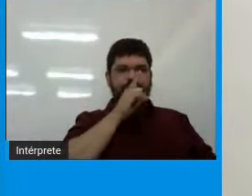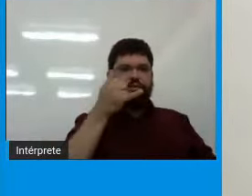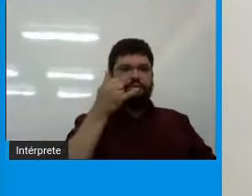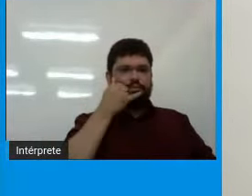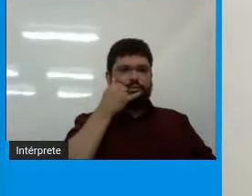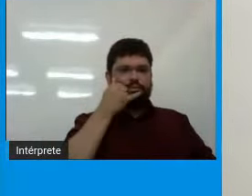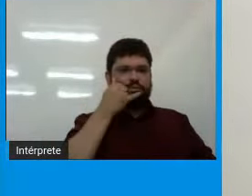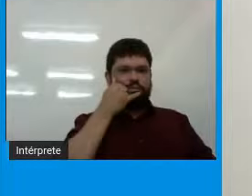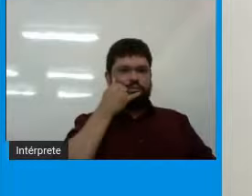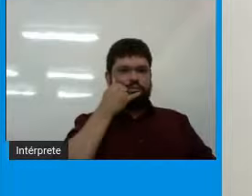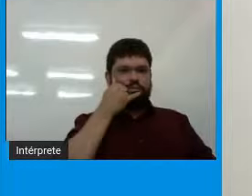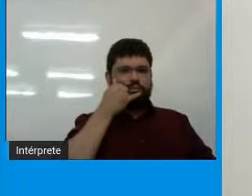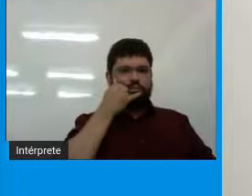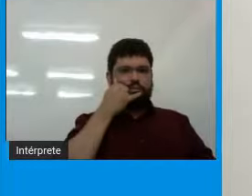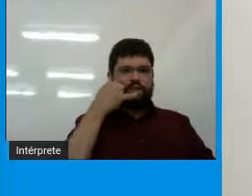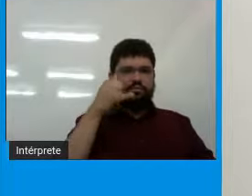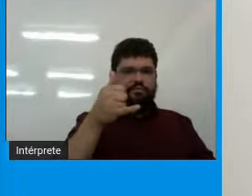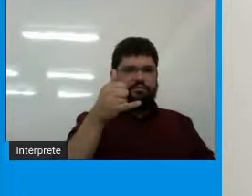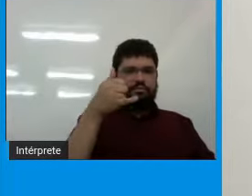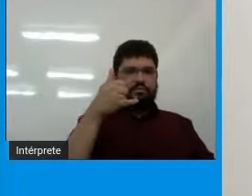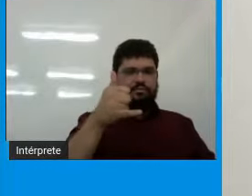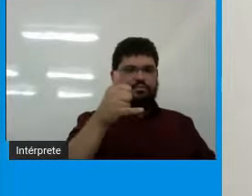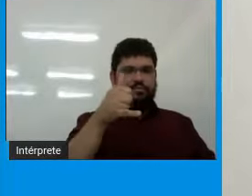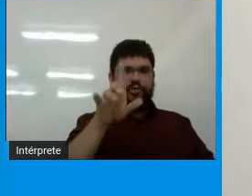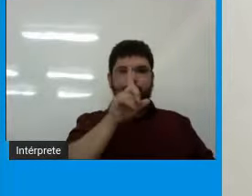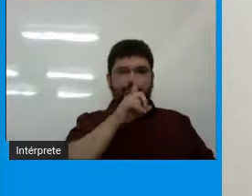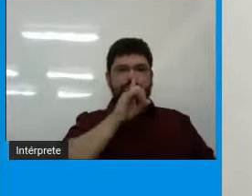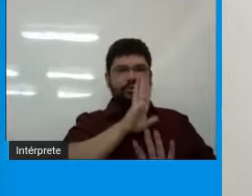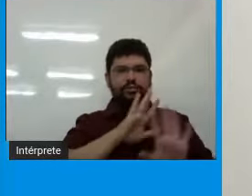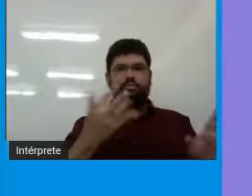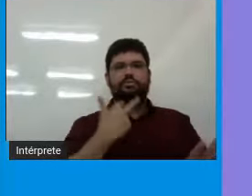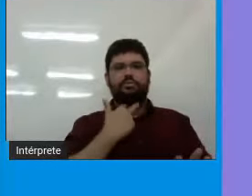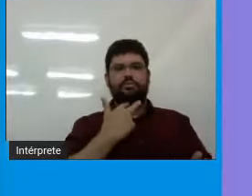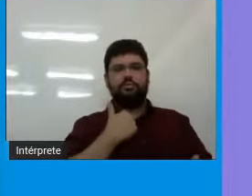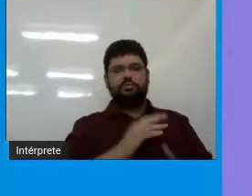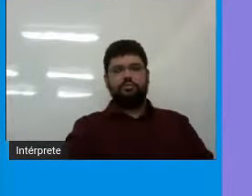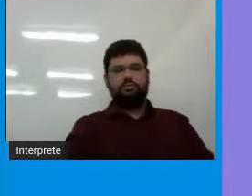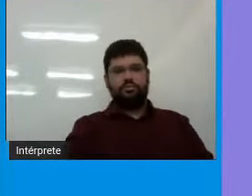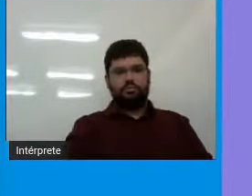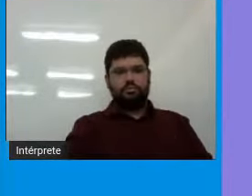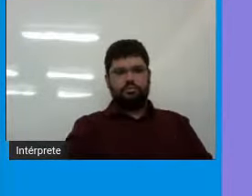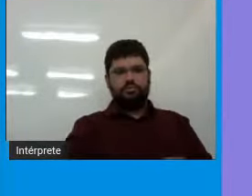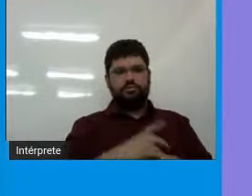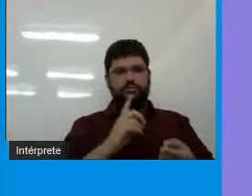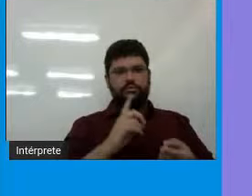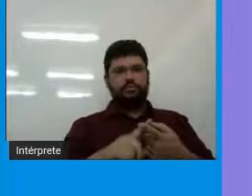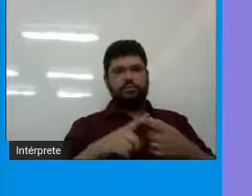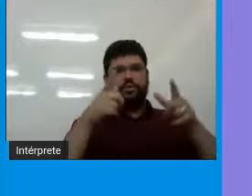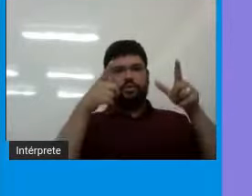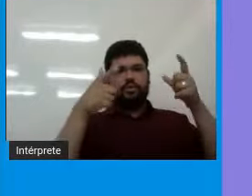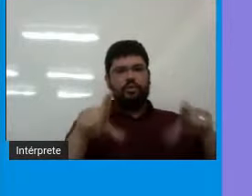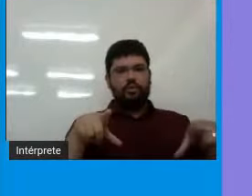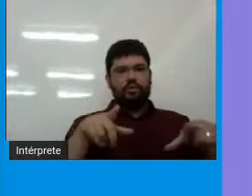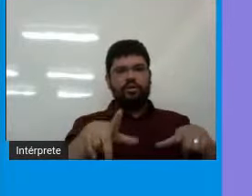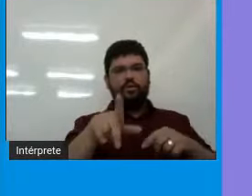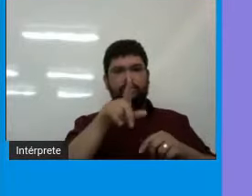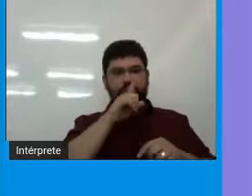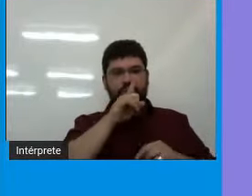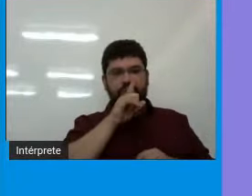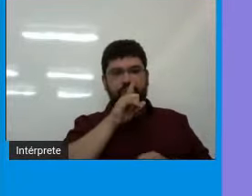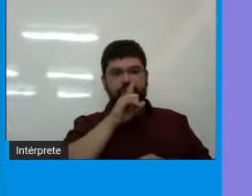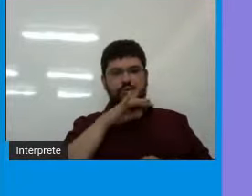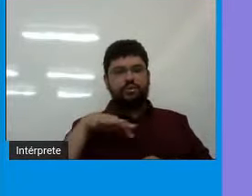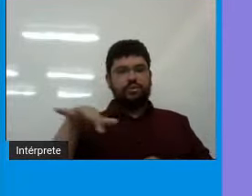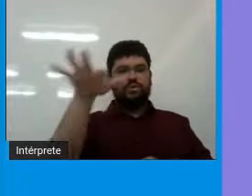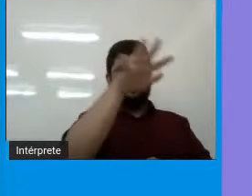mesmo vibrações, que vão ficar muito aparentes no resultado final. Procure um lugar o mais silencioso possível e pense que